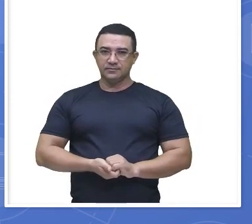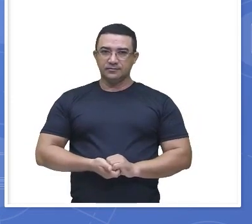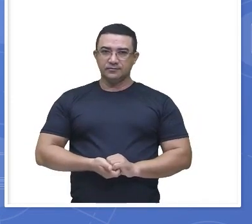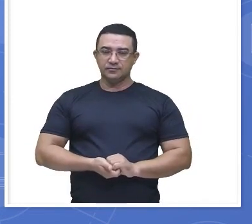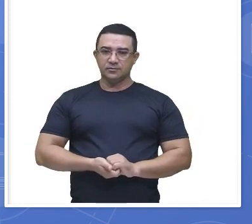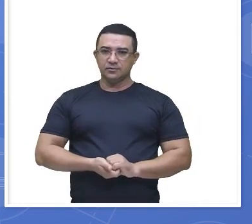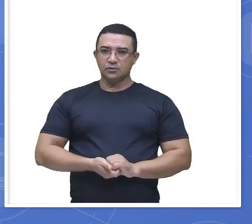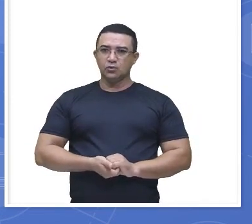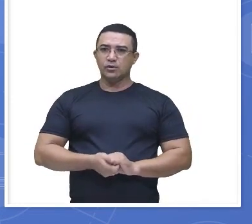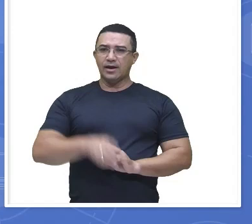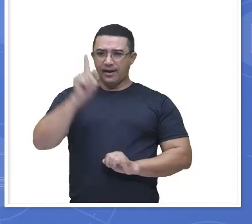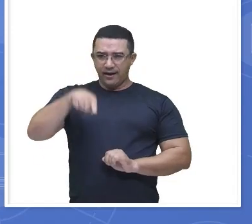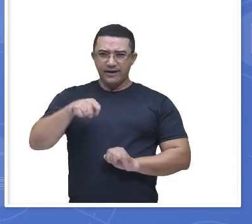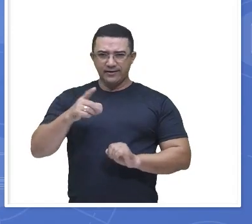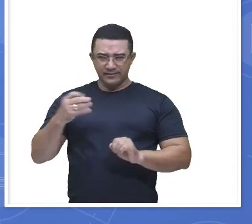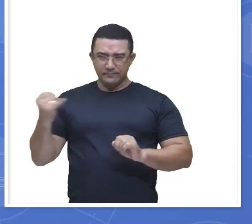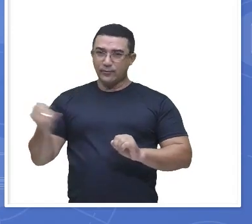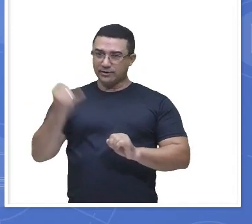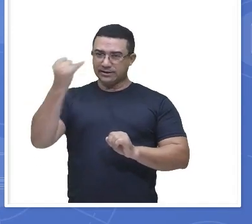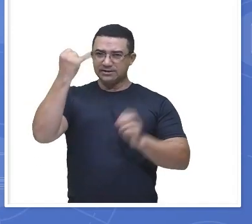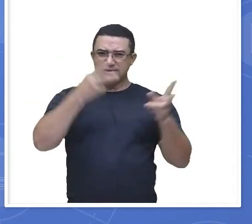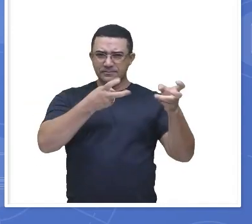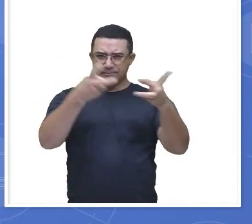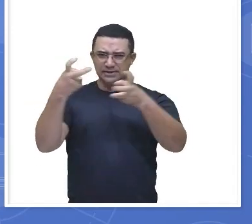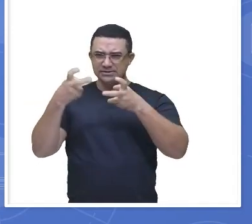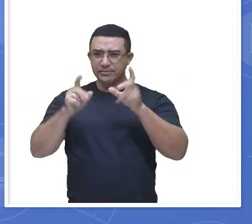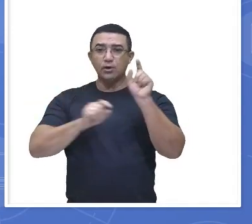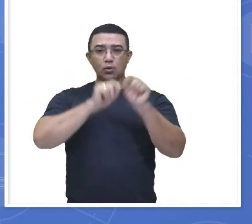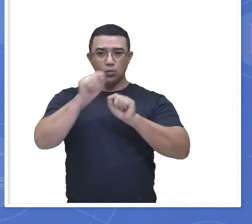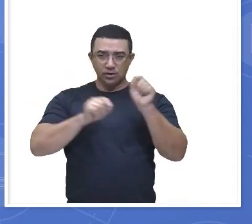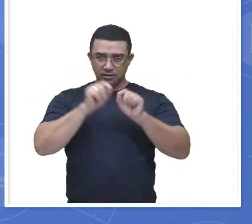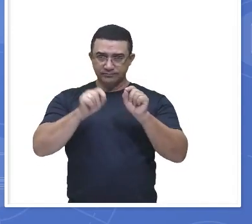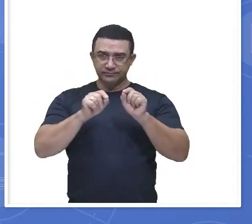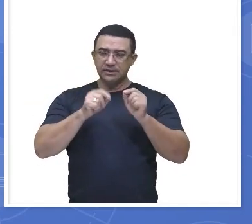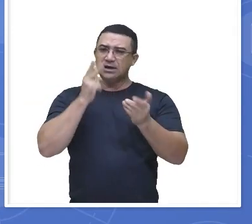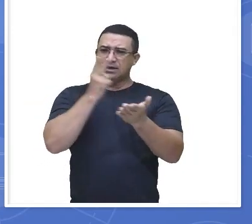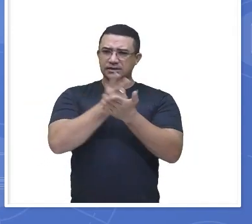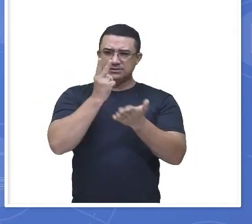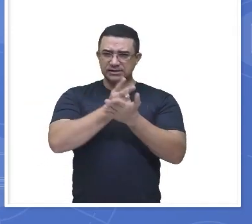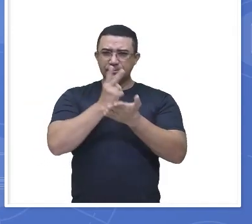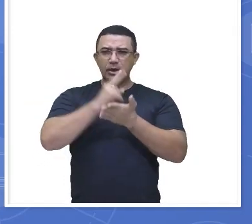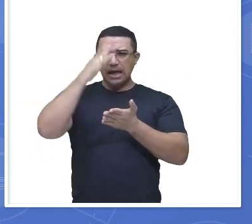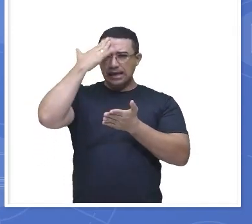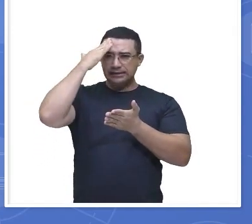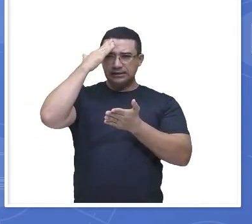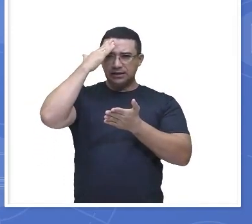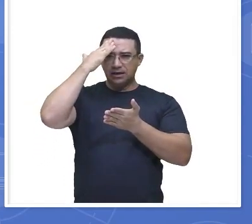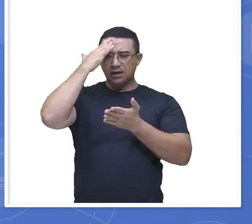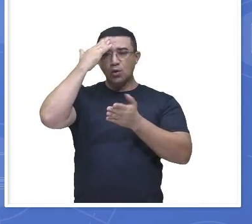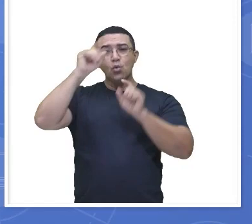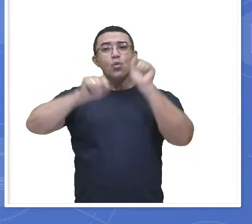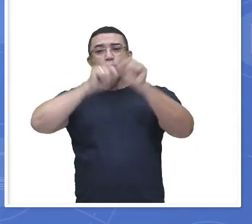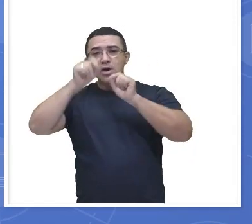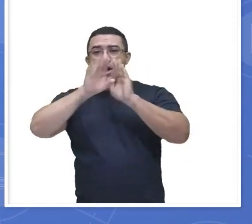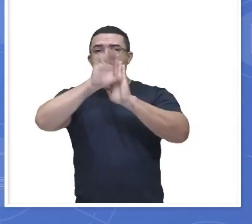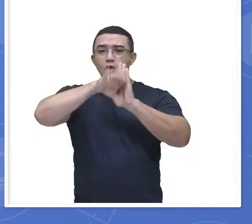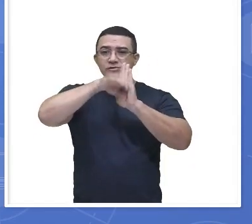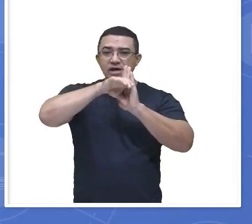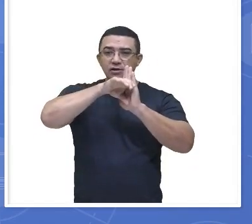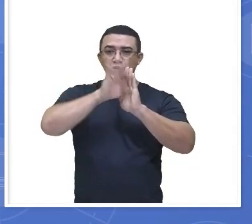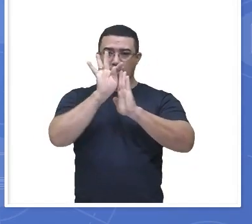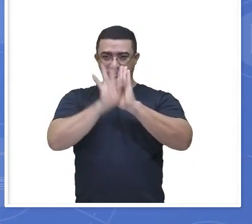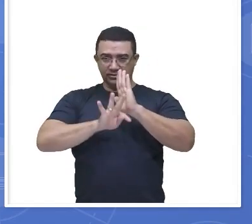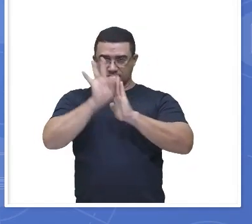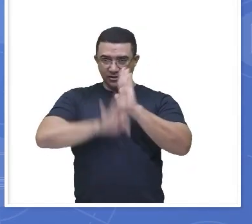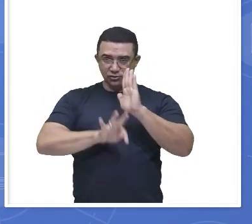O que é importante a gente notar sempre é que a gente vai primeiro entender o que é texto, depois a gente vai